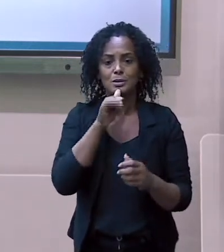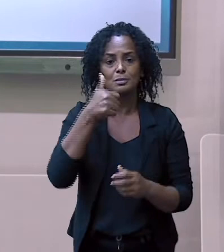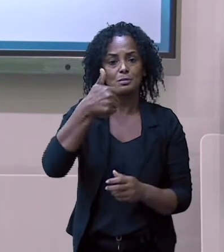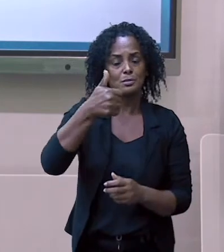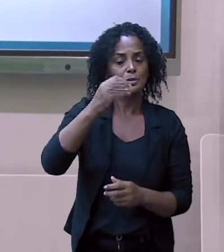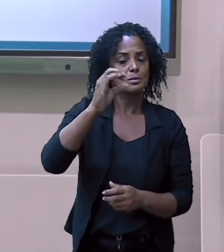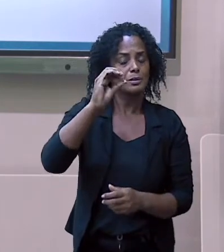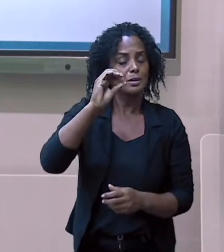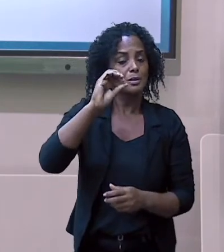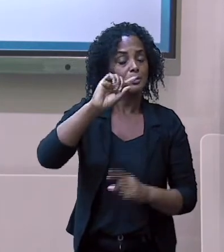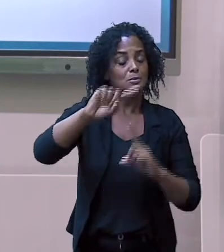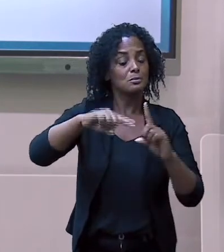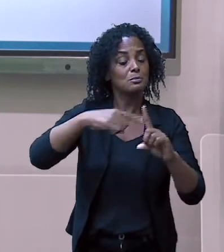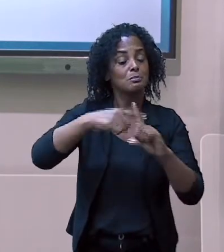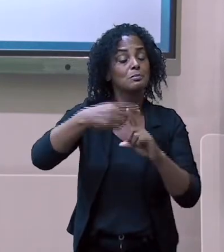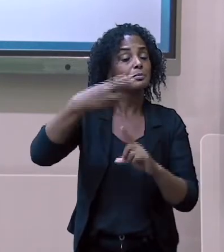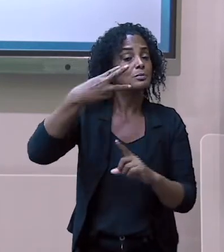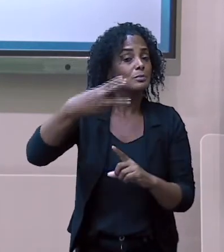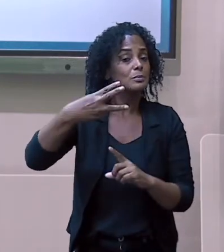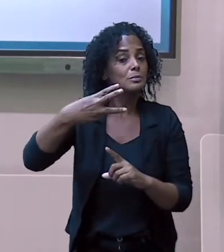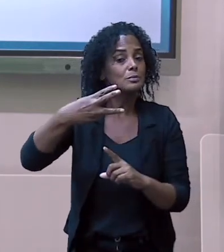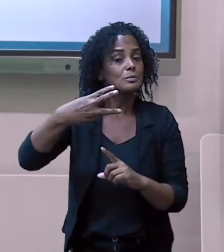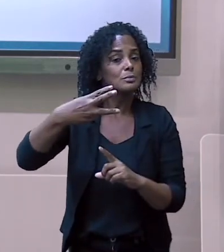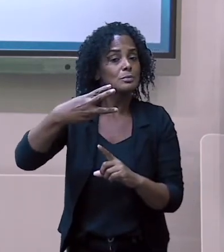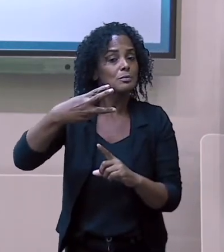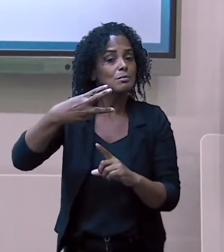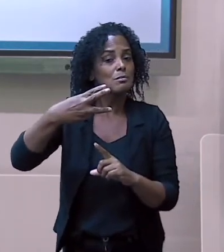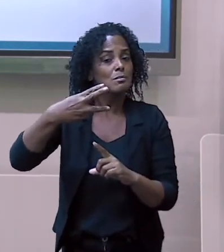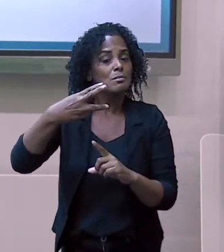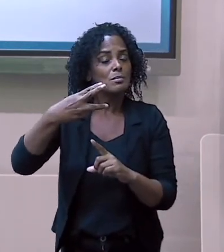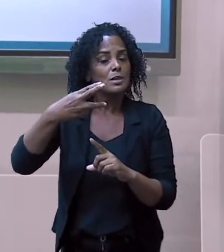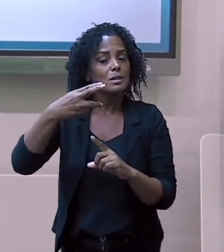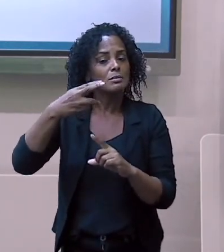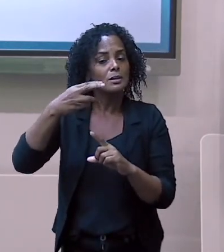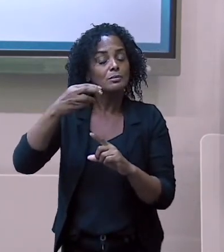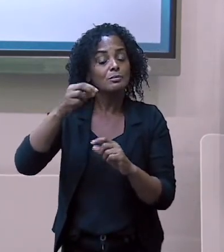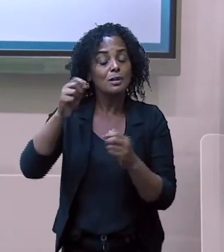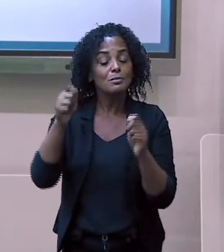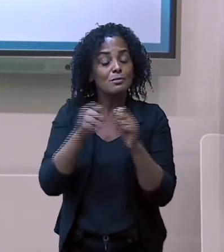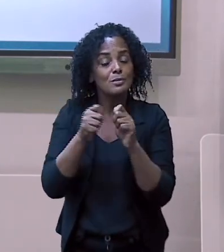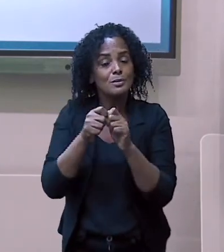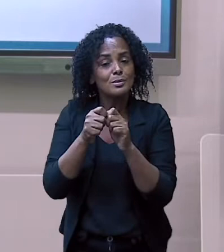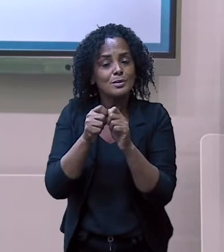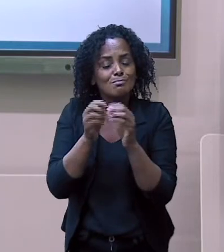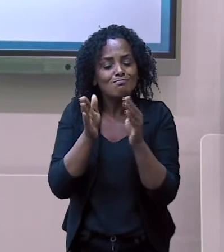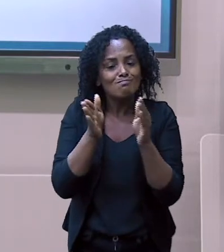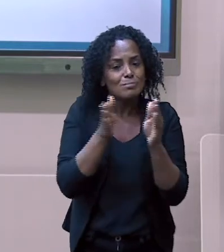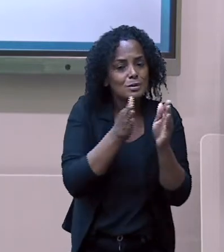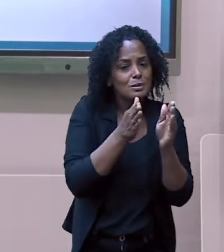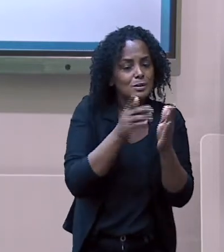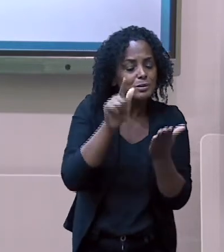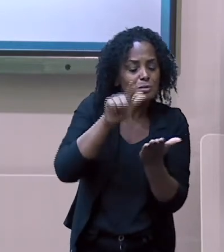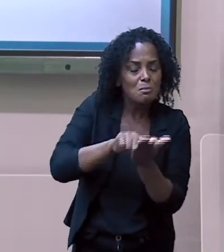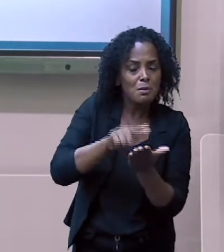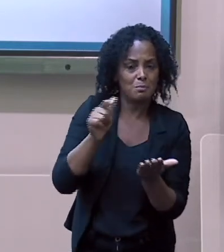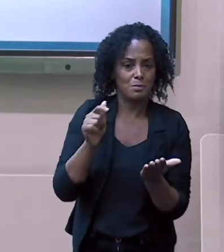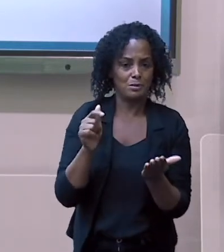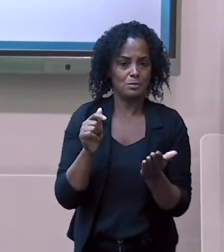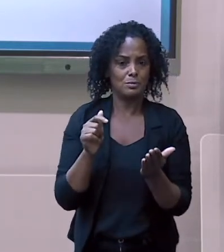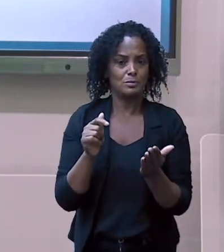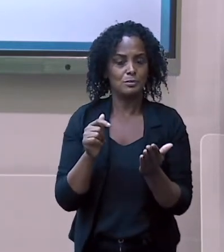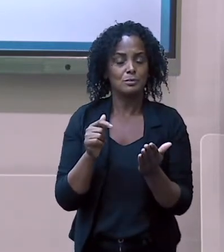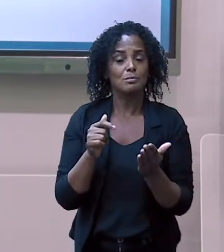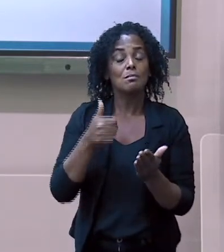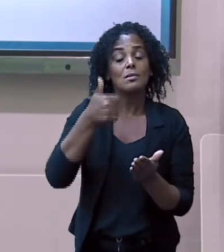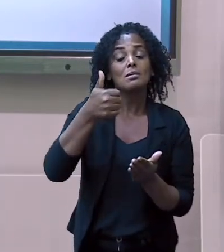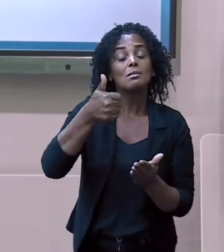tenho 10 mais 3, né? Você vai resolver que vai dar 13. O cálculo vai dar 13, né? Então,